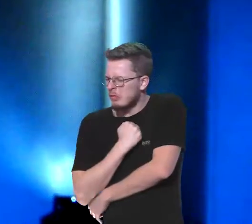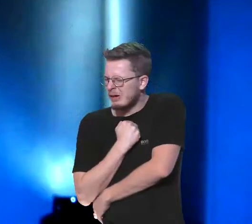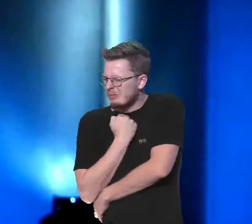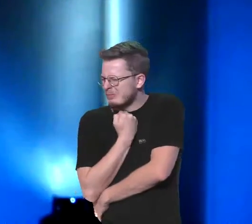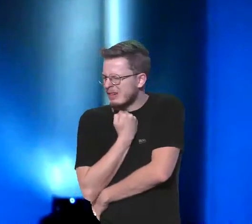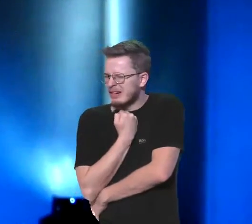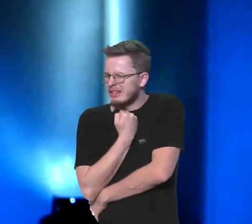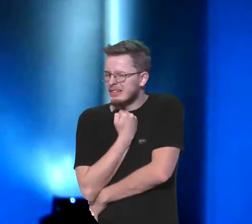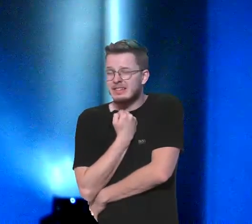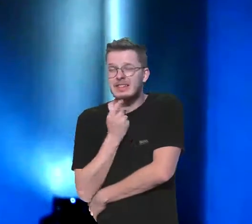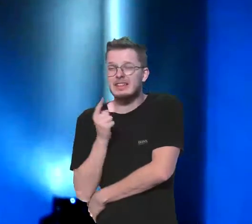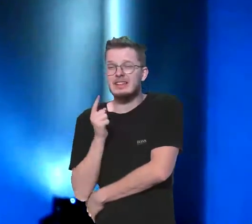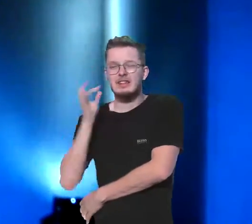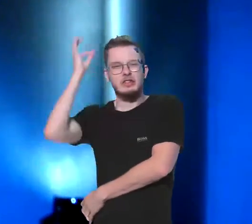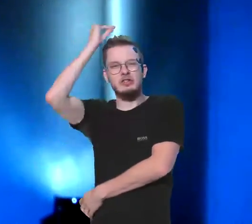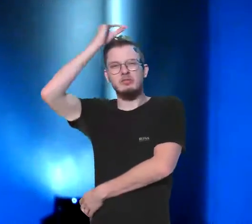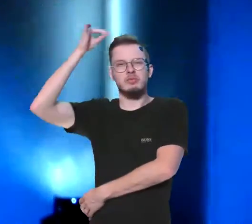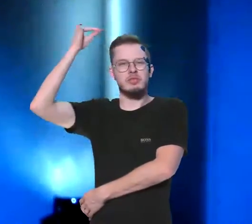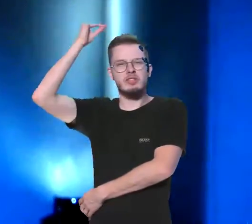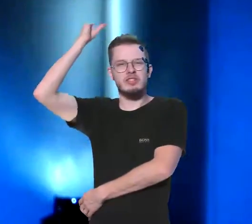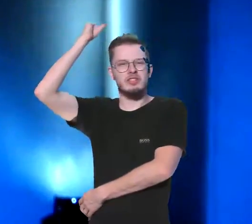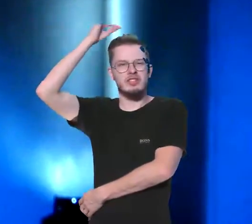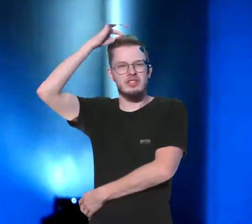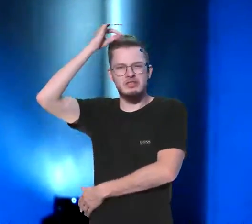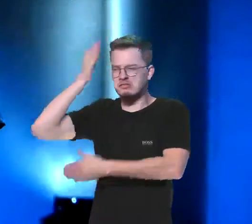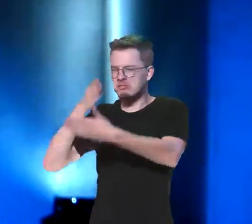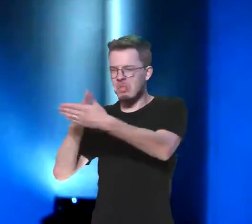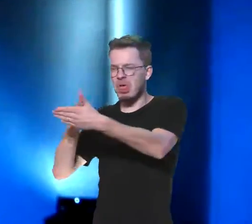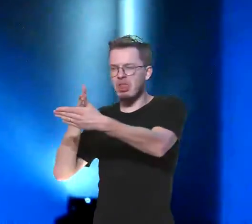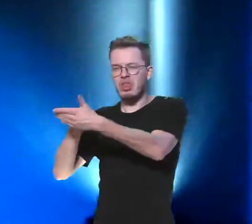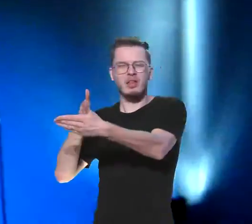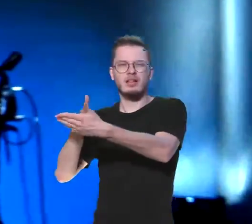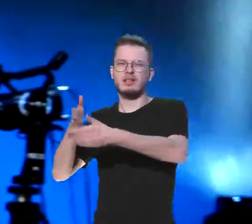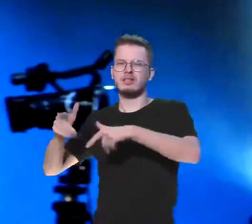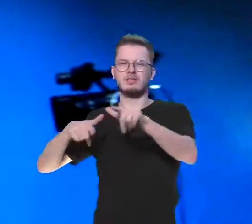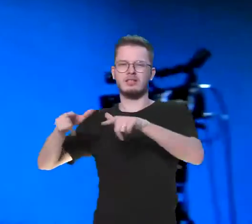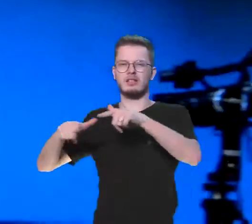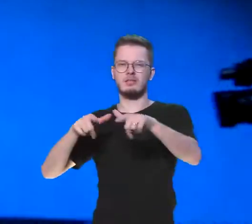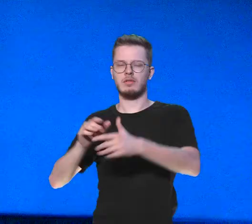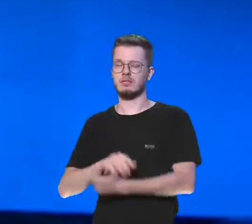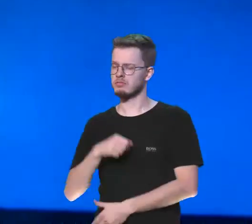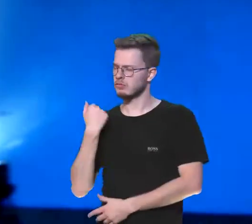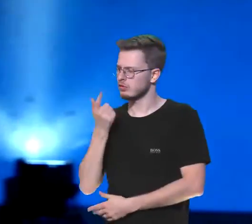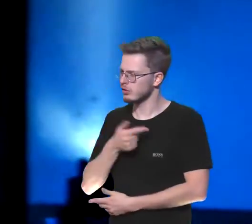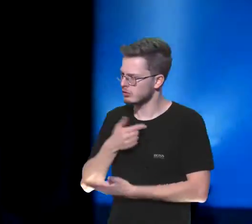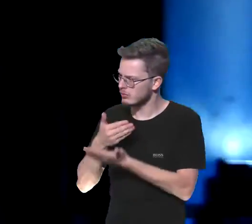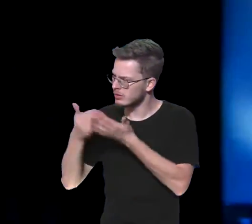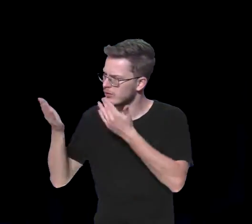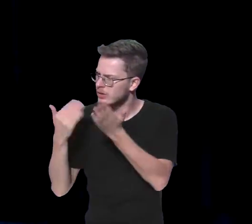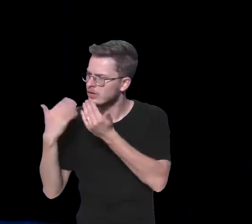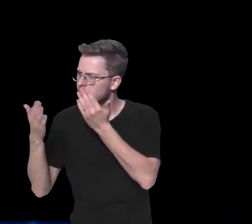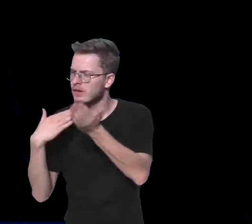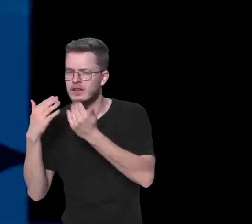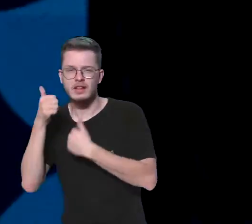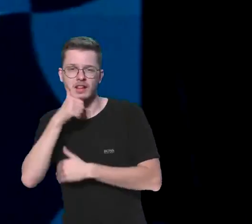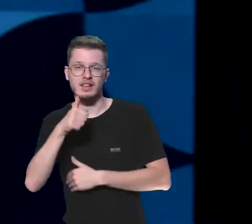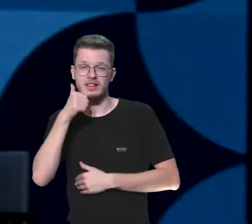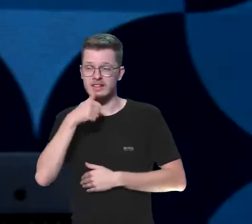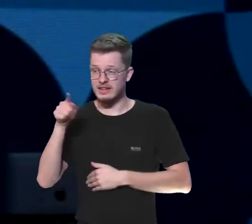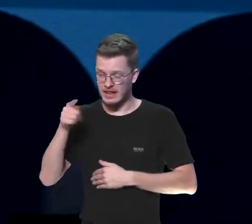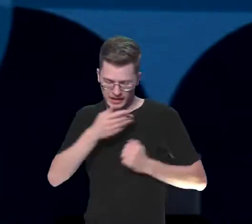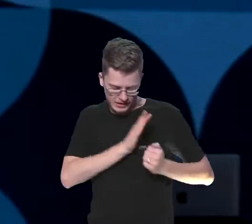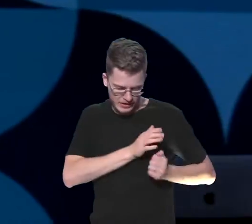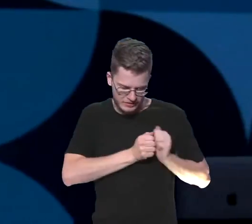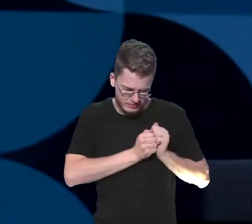não permite o Espírito Santo trabalhar. E a gente começou a conversar com aquela menina, e ela começou a abrir o